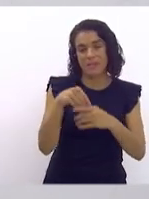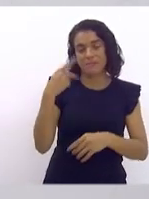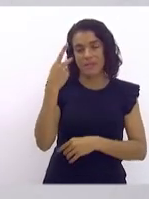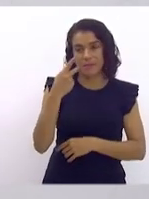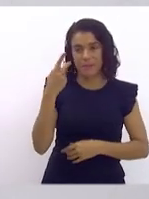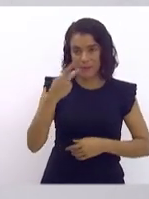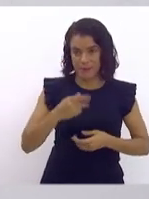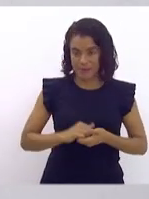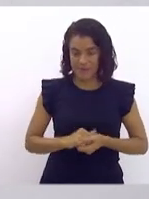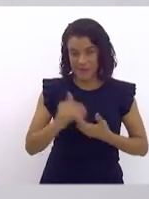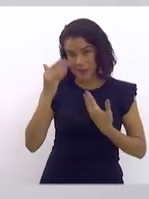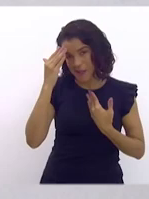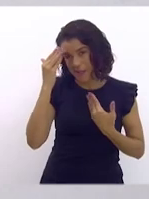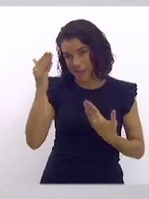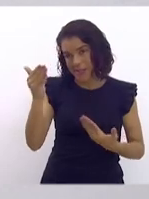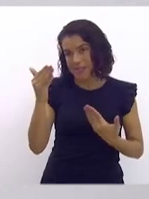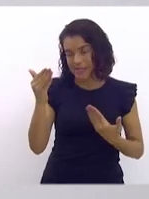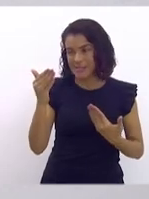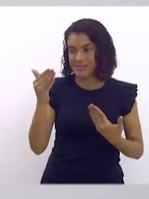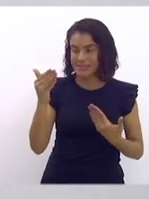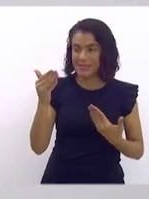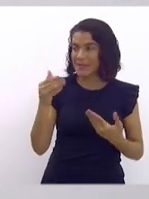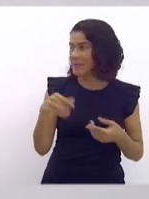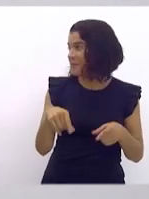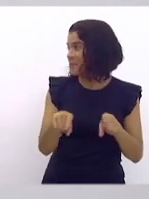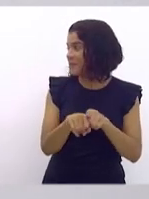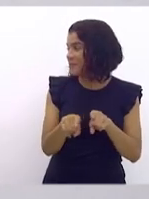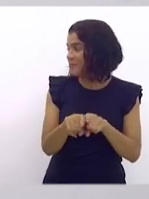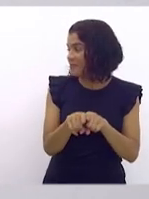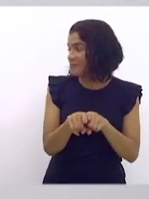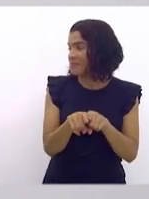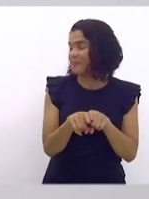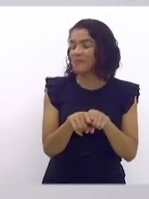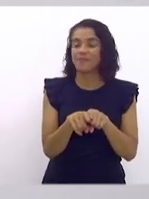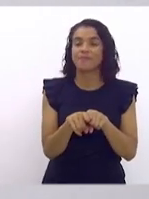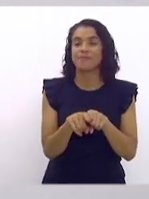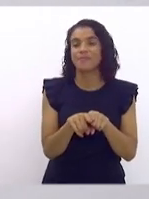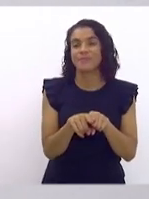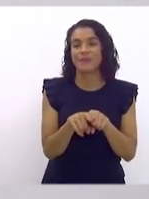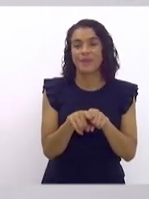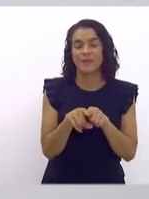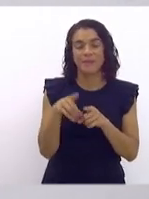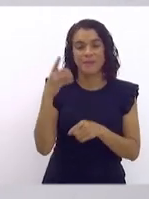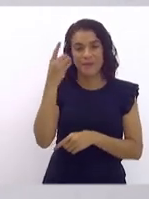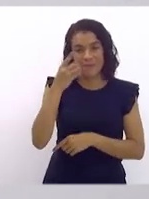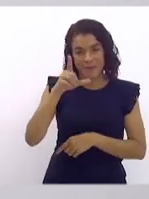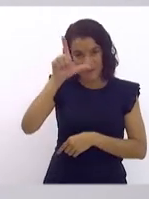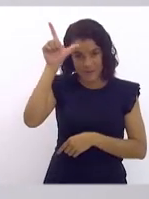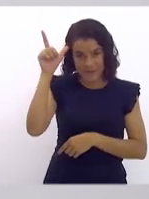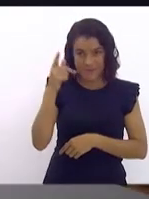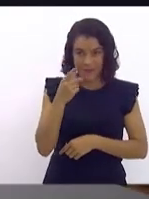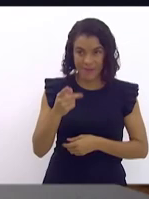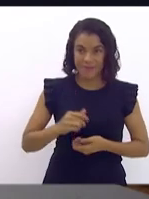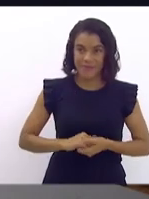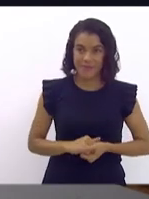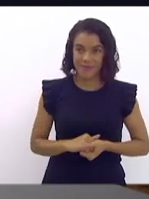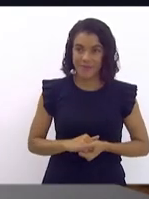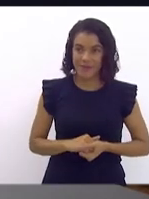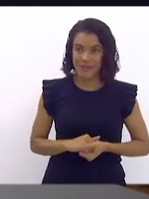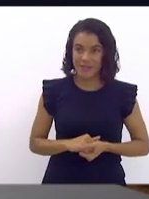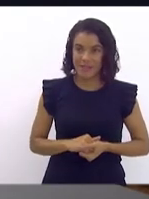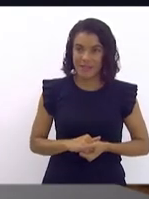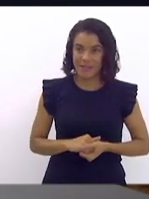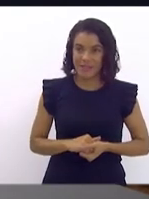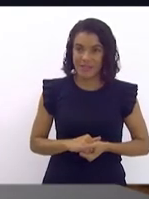política. Agradecer aqui e quero ouvir também o deputado Luiz Paulo. Muito obrigada. Deputado Luiz